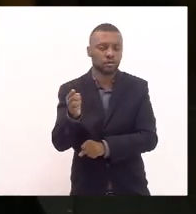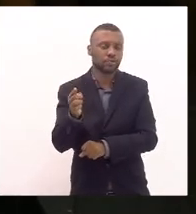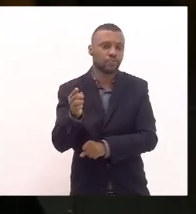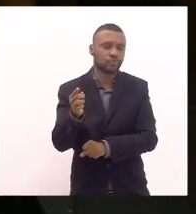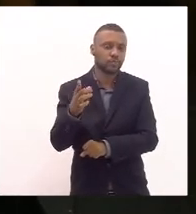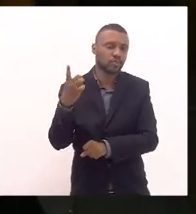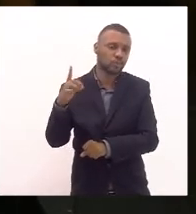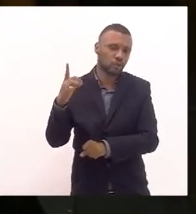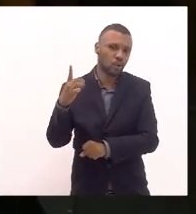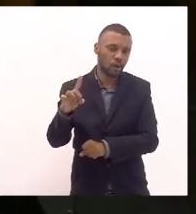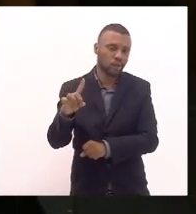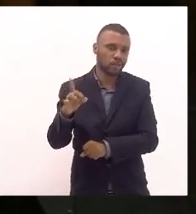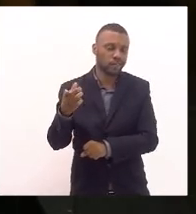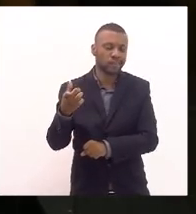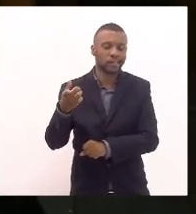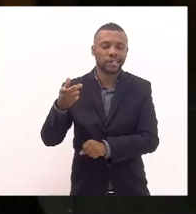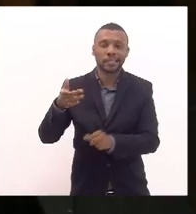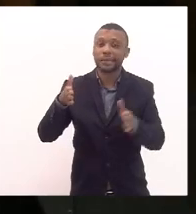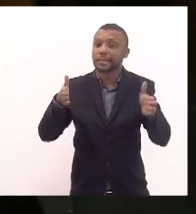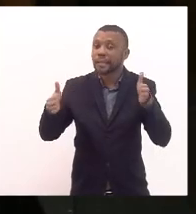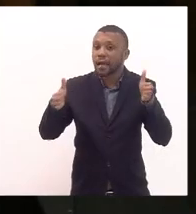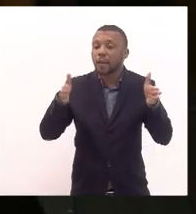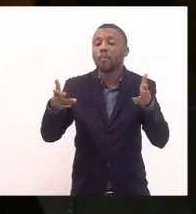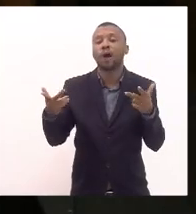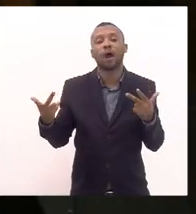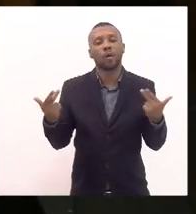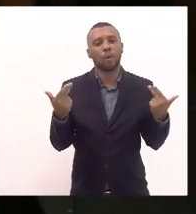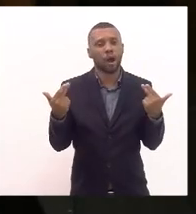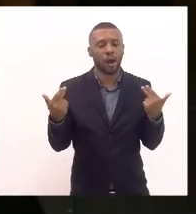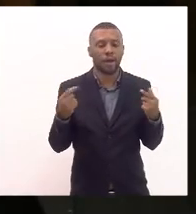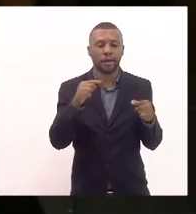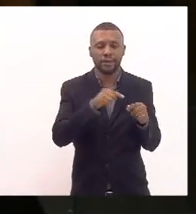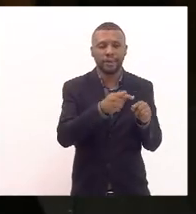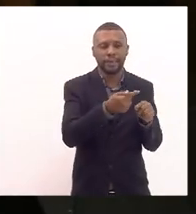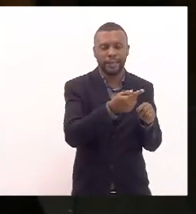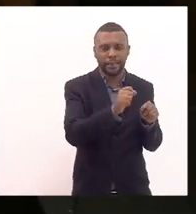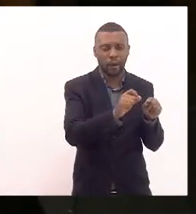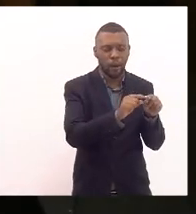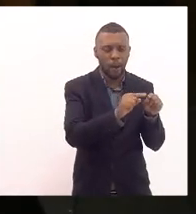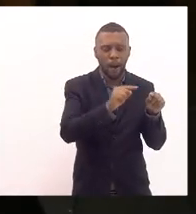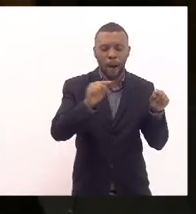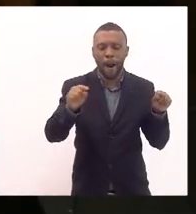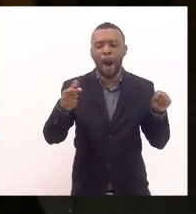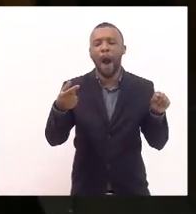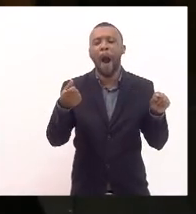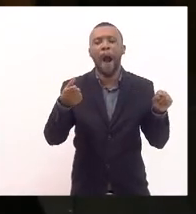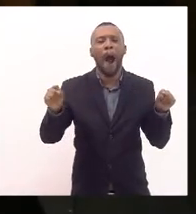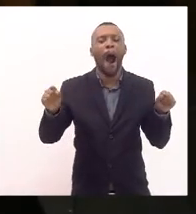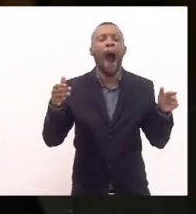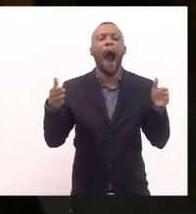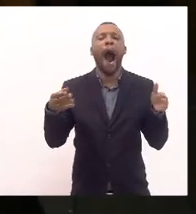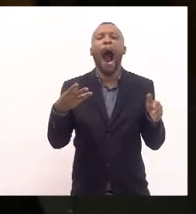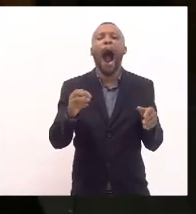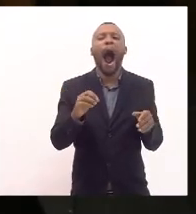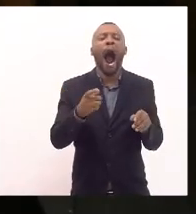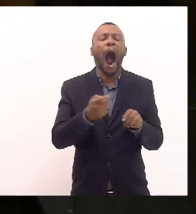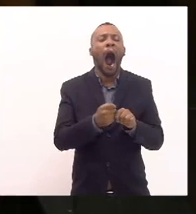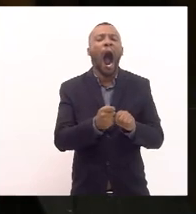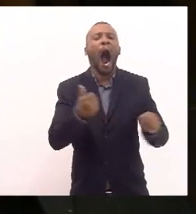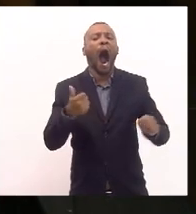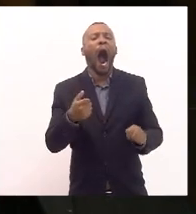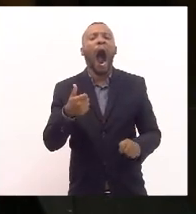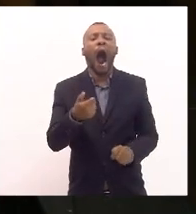é de Dólares nesse mesmo intervalo de tempo Entre 78/2018 30 anos a China tirou